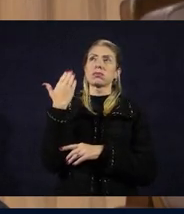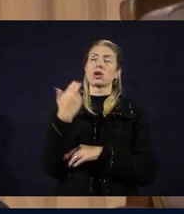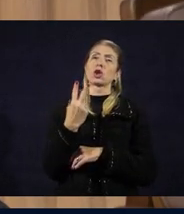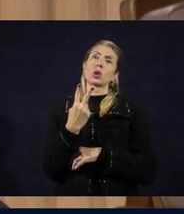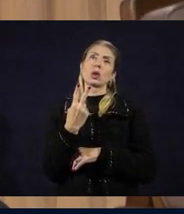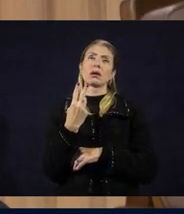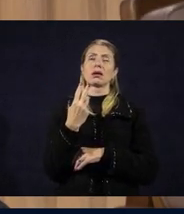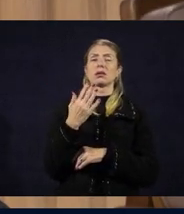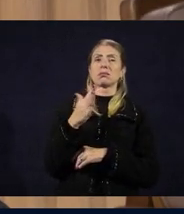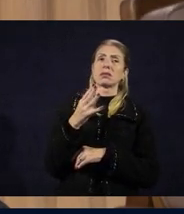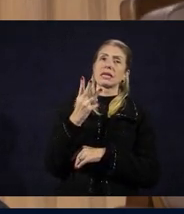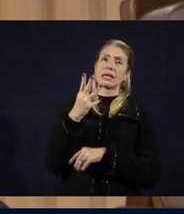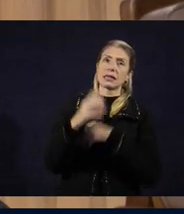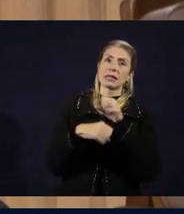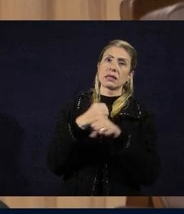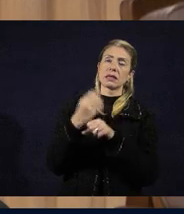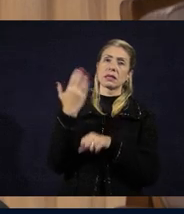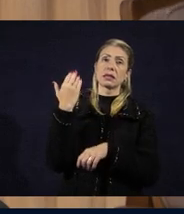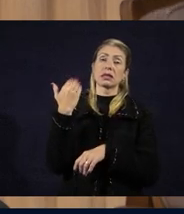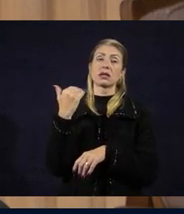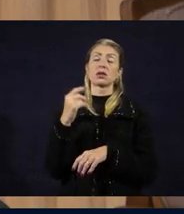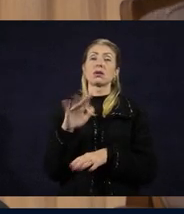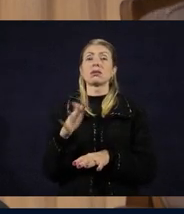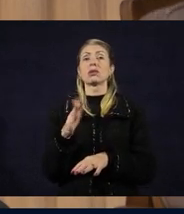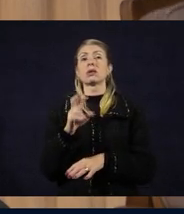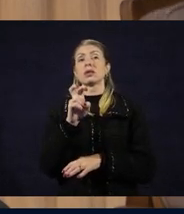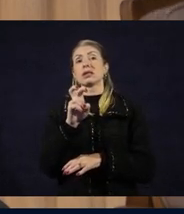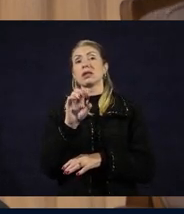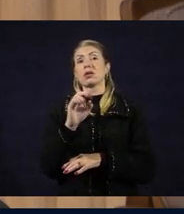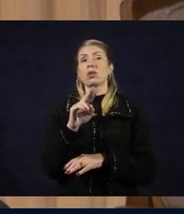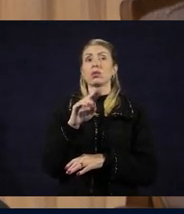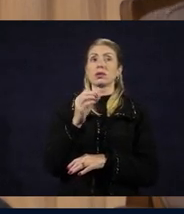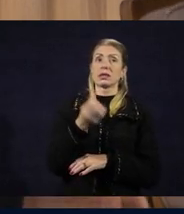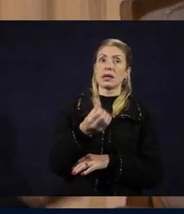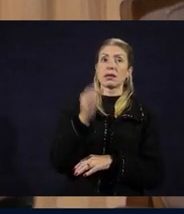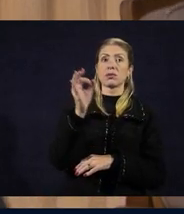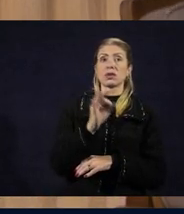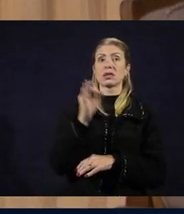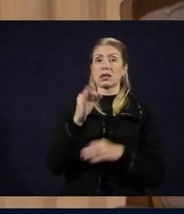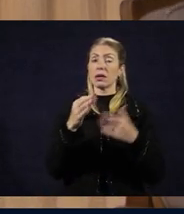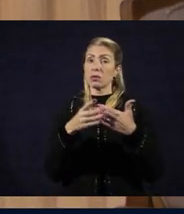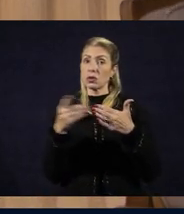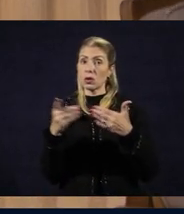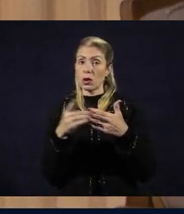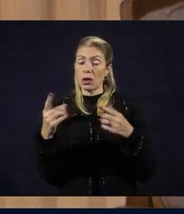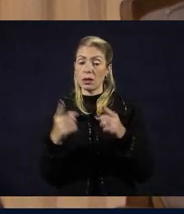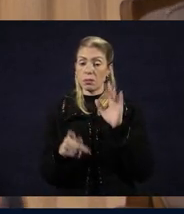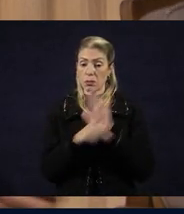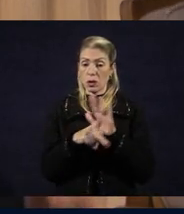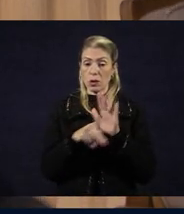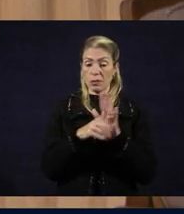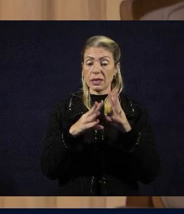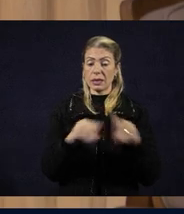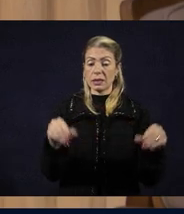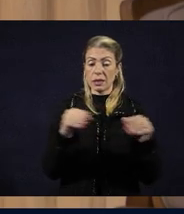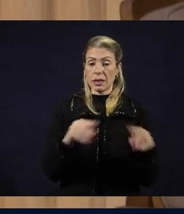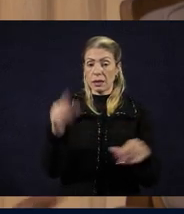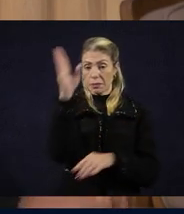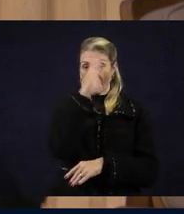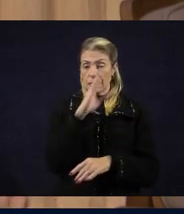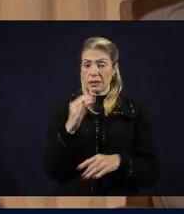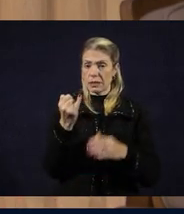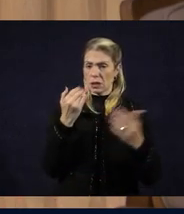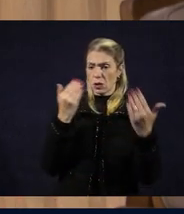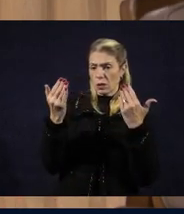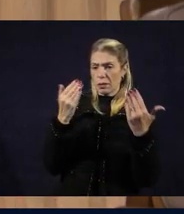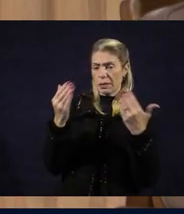mas sim algo em torno de 5 a 6% em dólar até porque as terras brasileira ser comparadas em